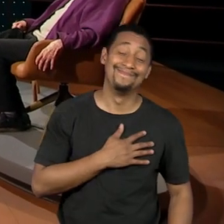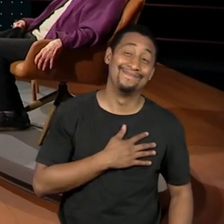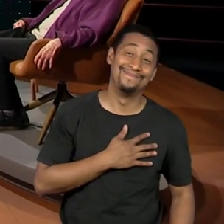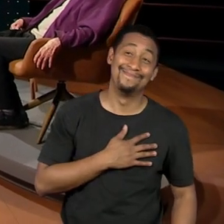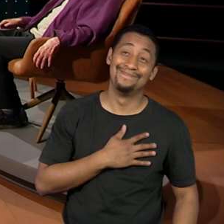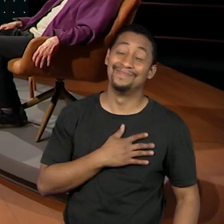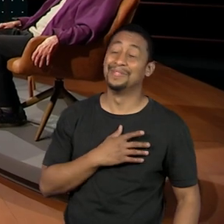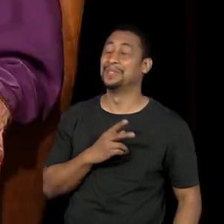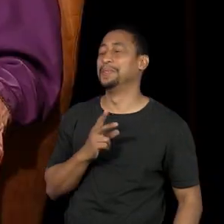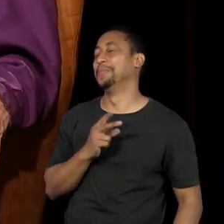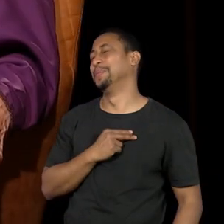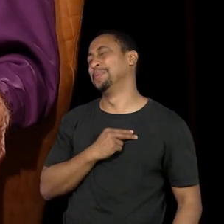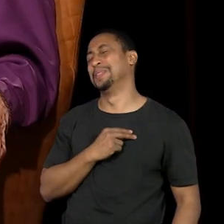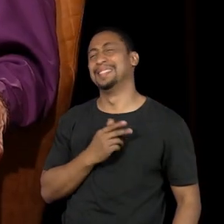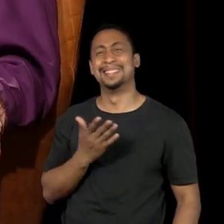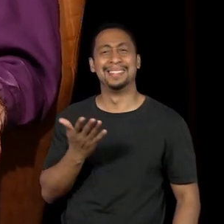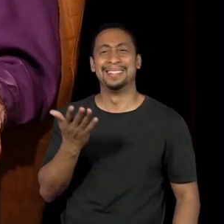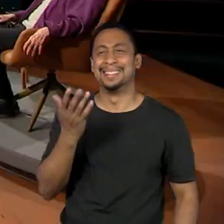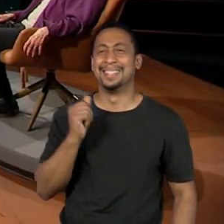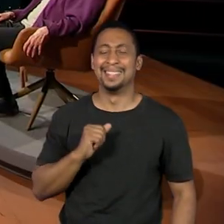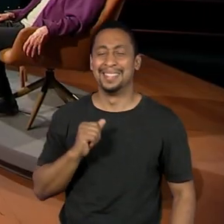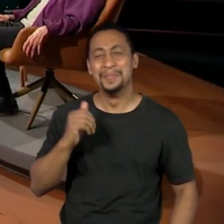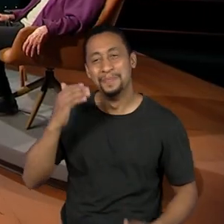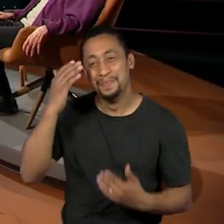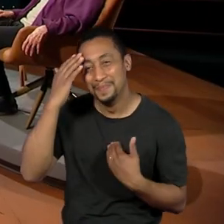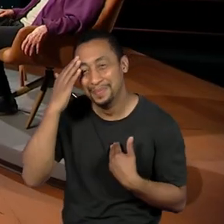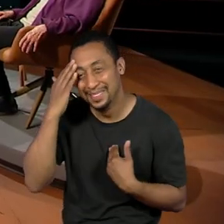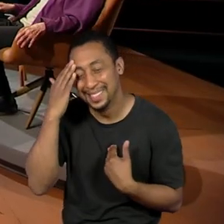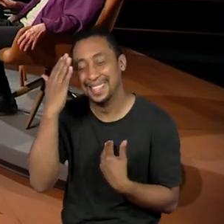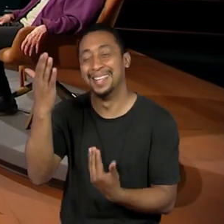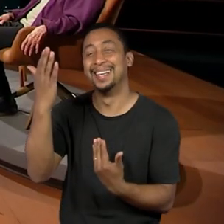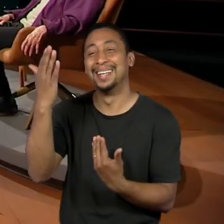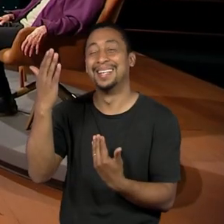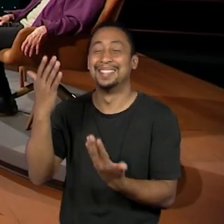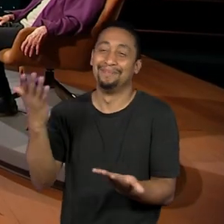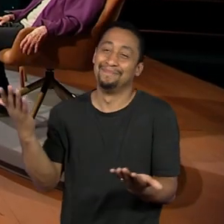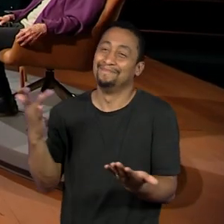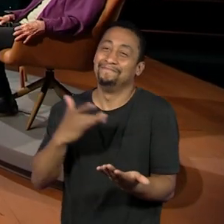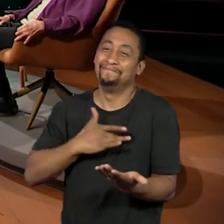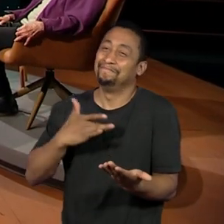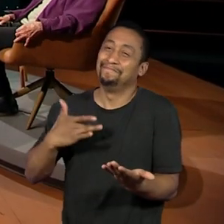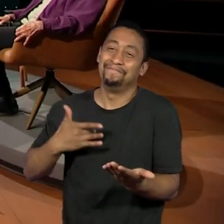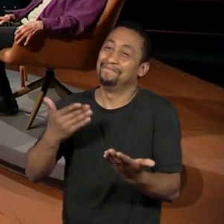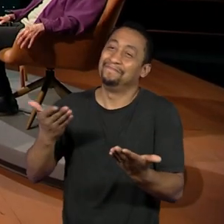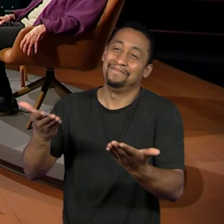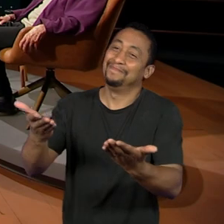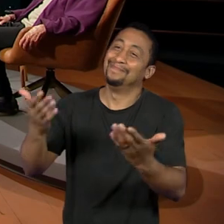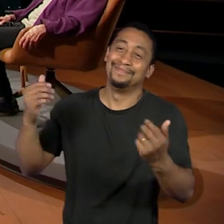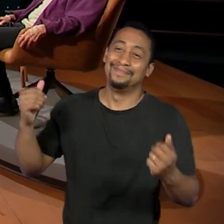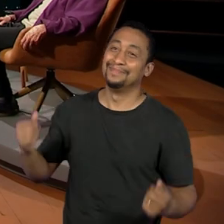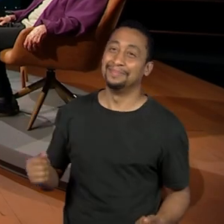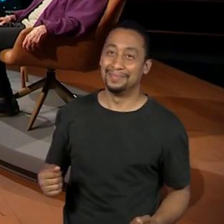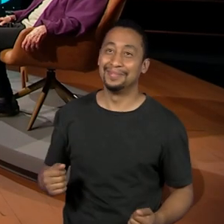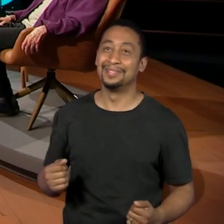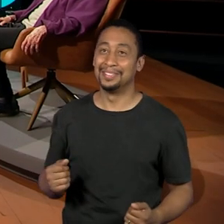Sensibilizando, né? Osvaldo, muito obrigado, Osvaldo. Saúde para você.